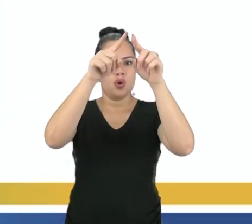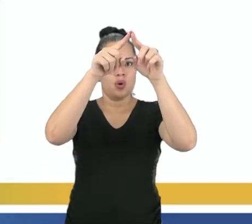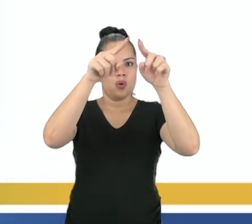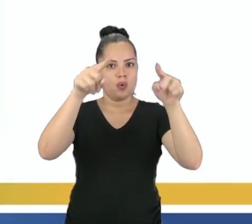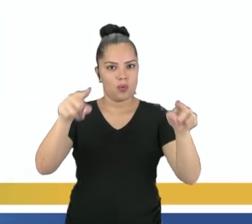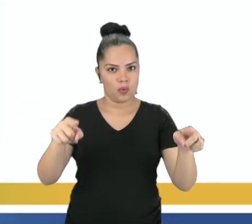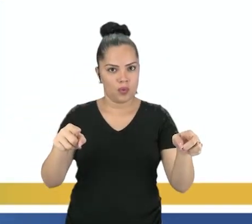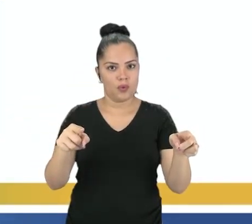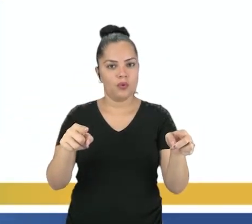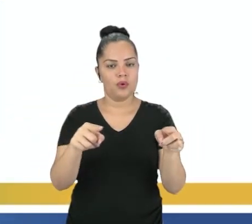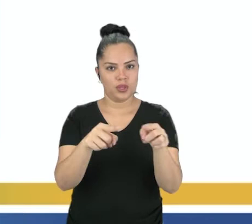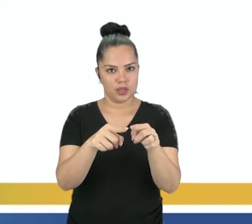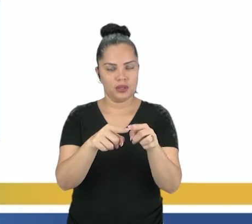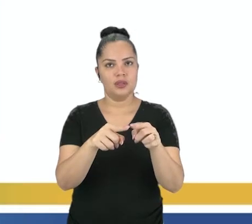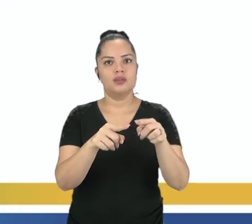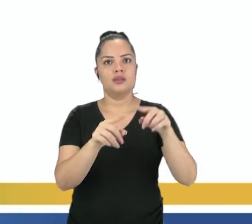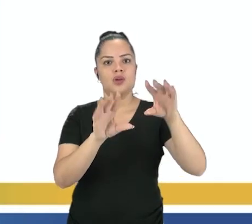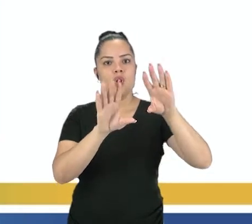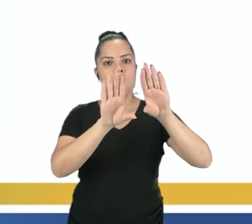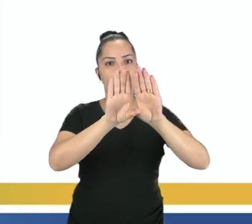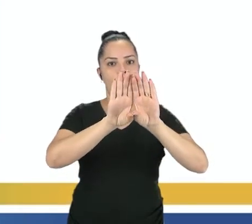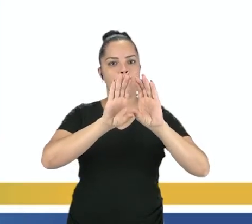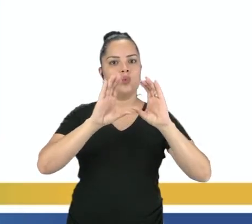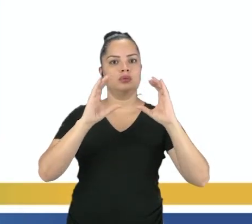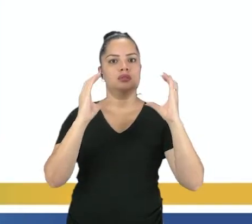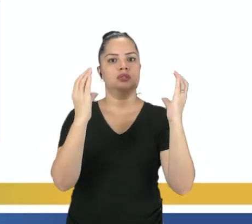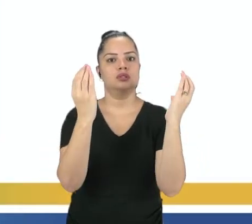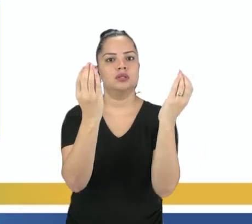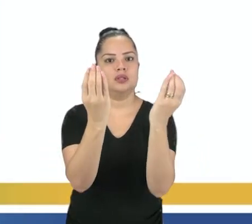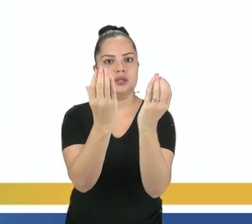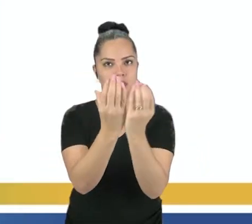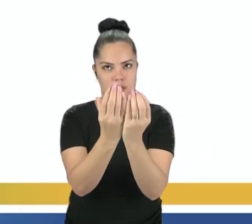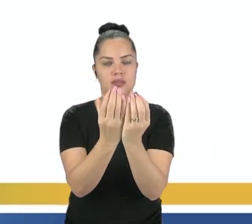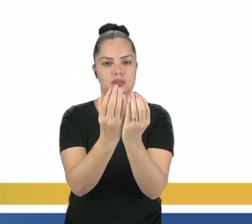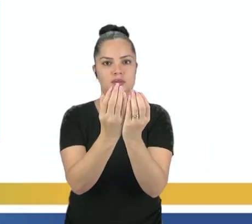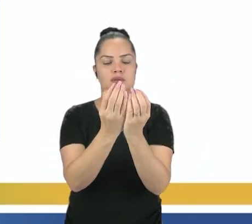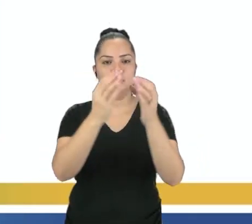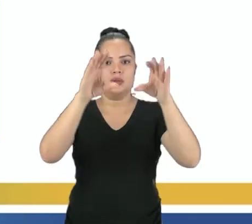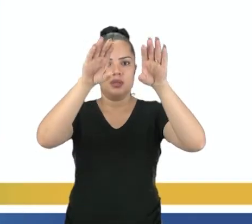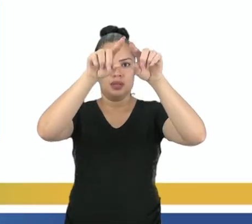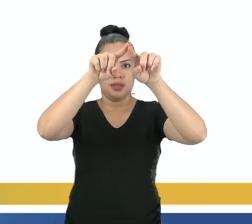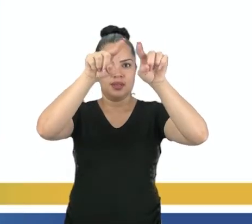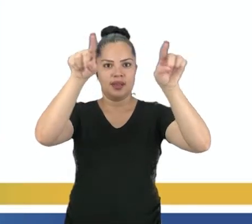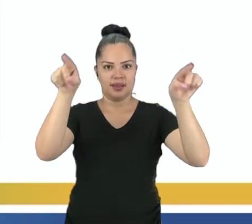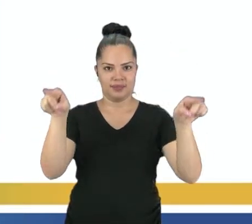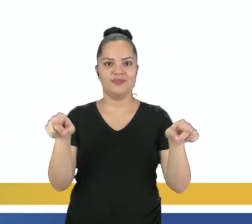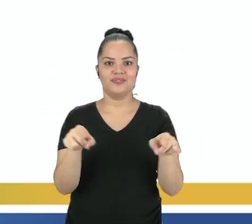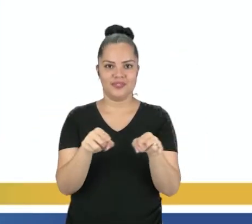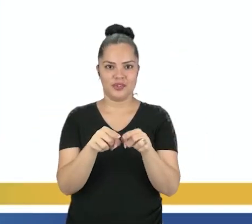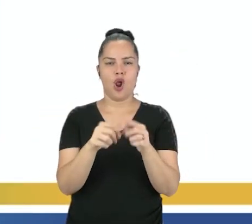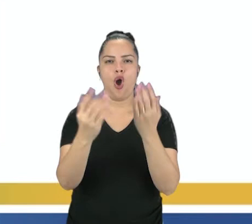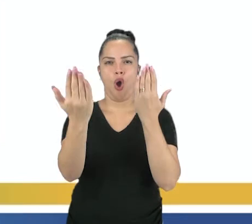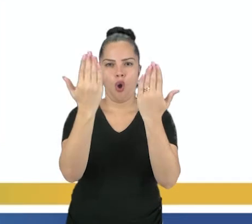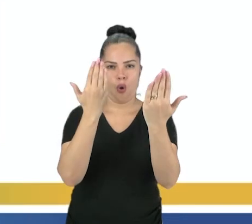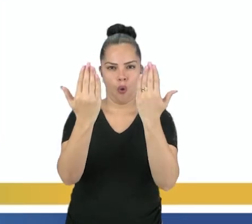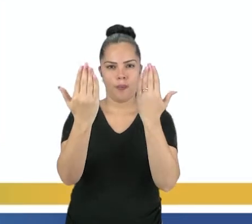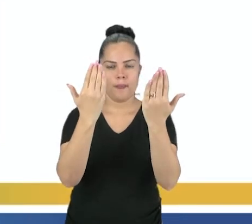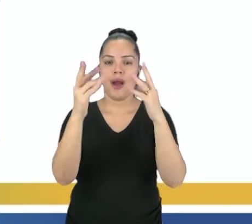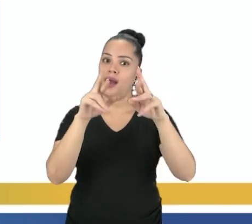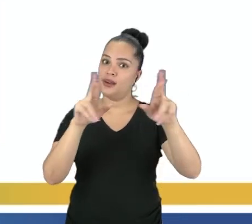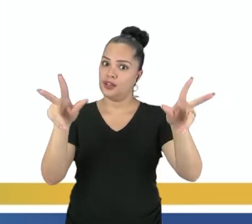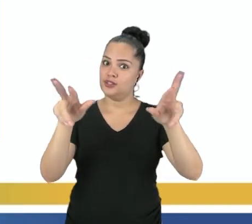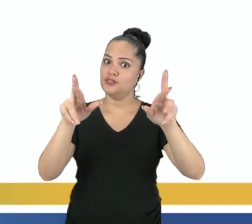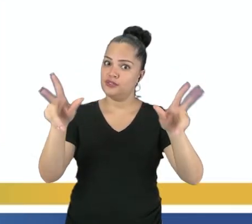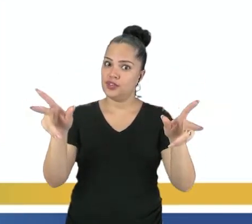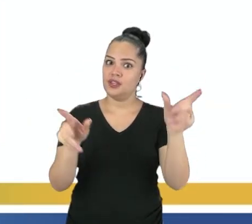cilindro e a esfera, certo? Então, comparem visivelmente aí as diferenças dos